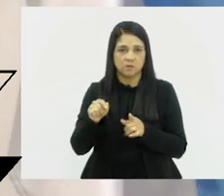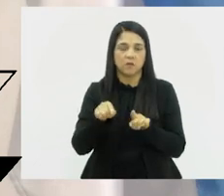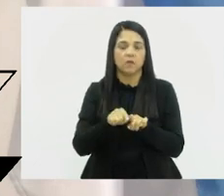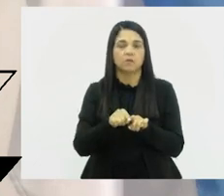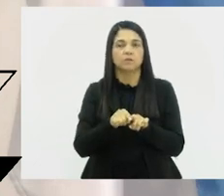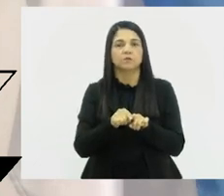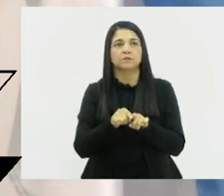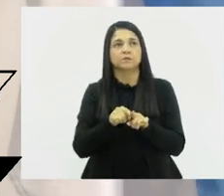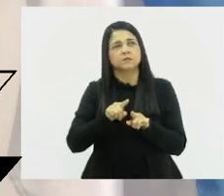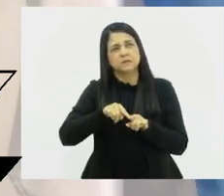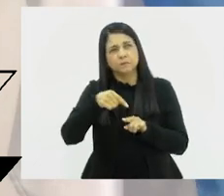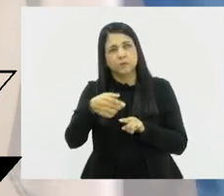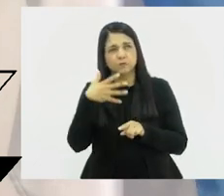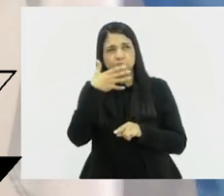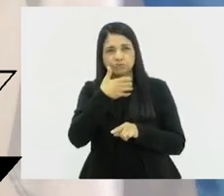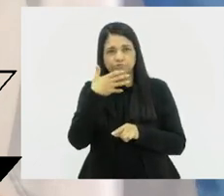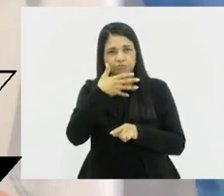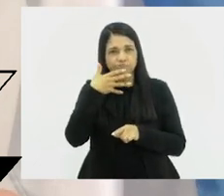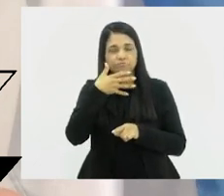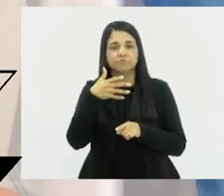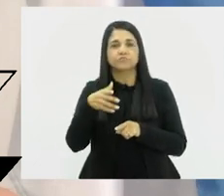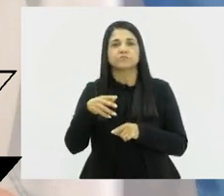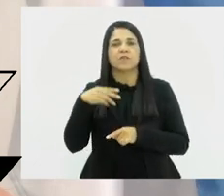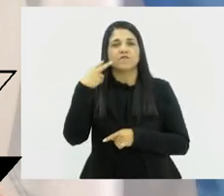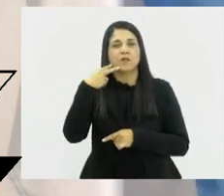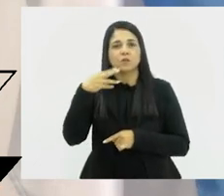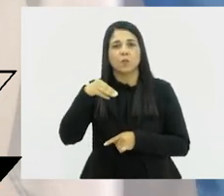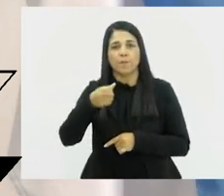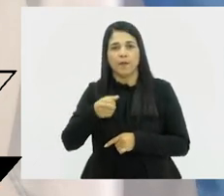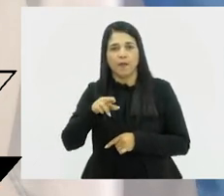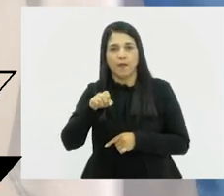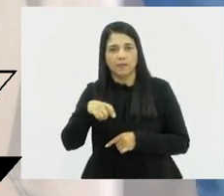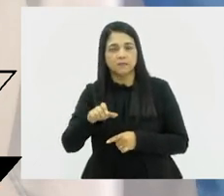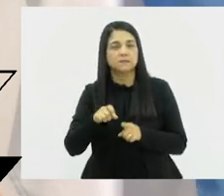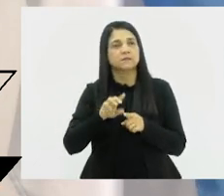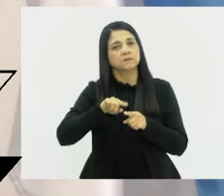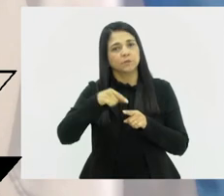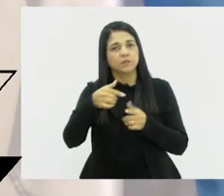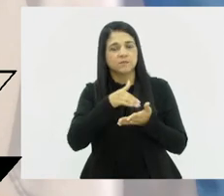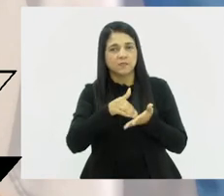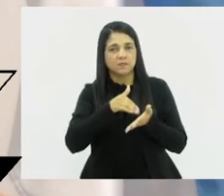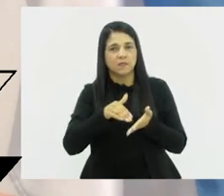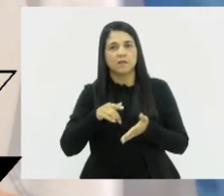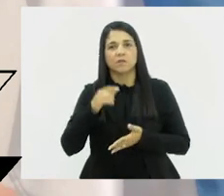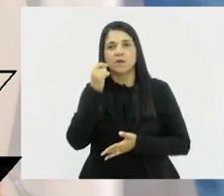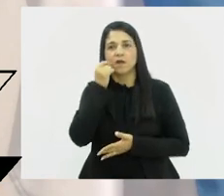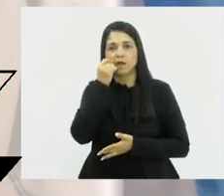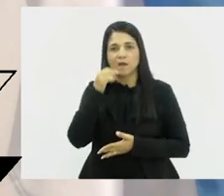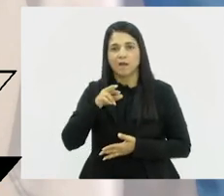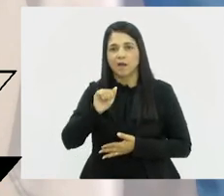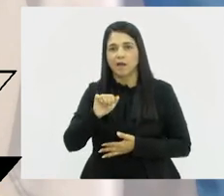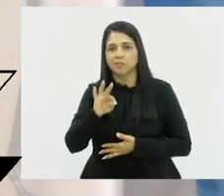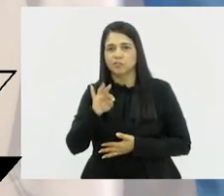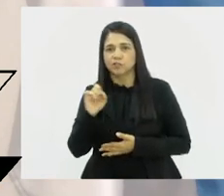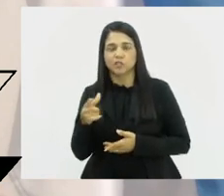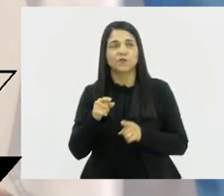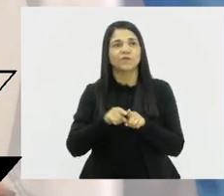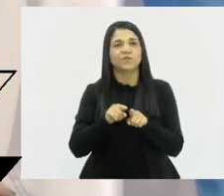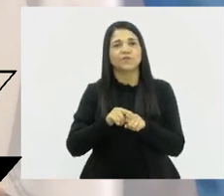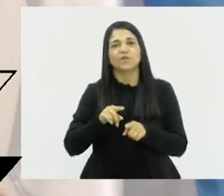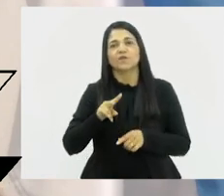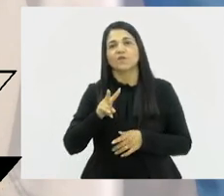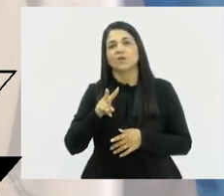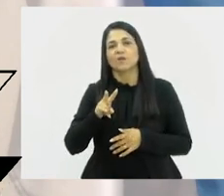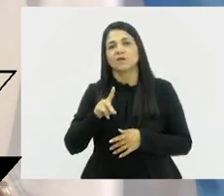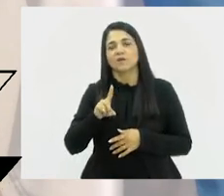palavra para o vereador Daniel Marques, na sequência, para o secretário Gabriel Ratinho, para o Reinaldo Veloso, para a doutora